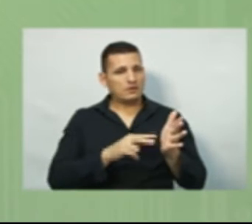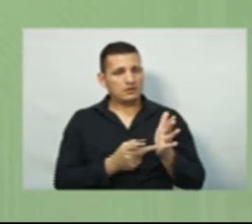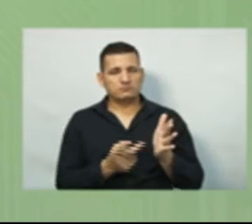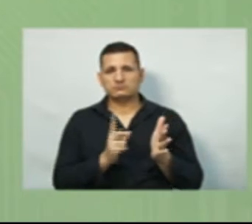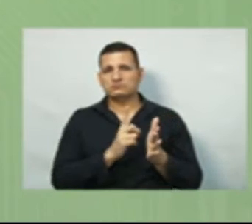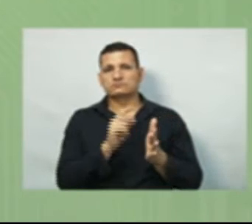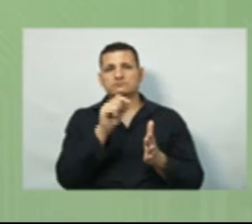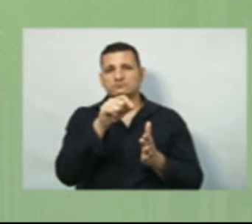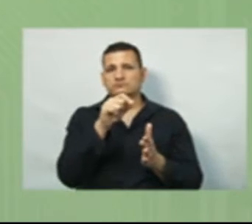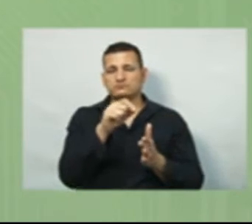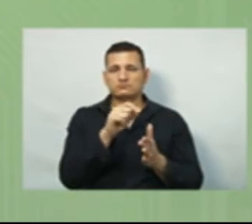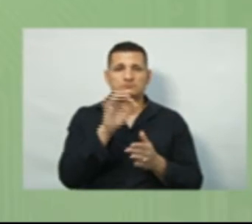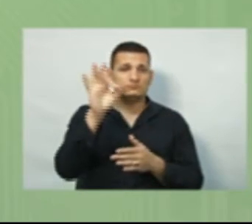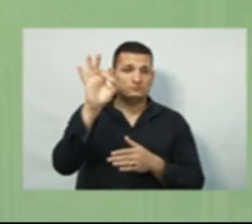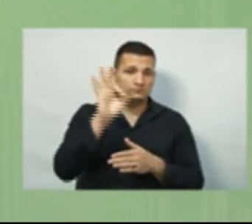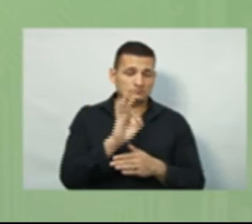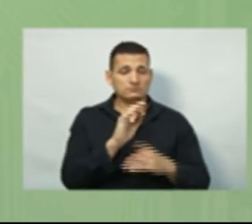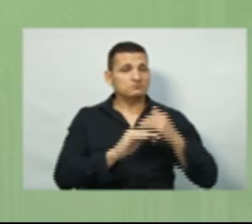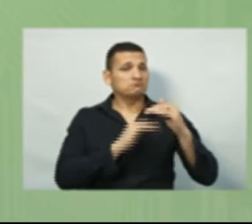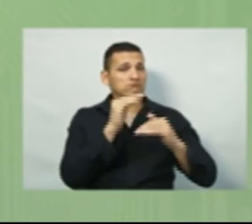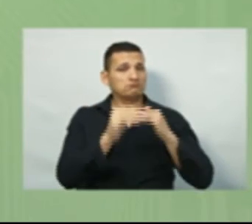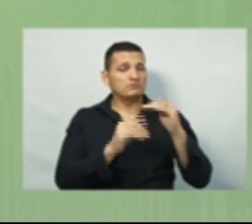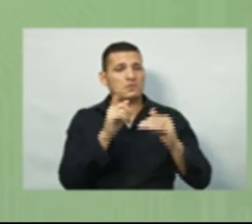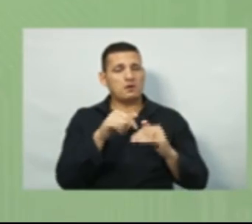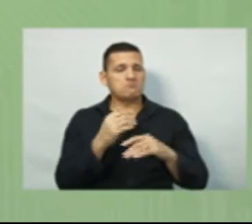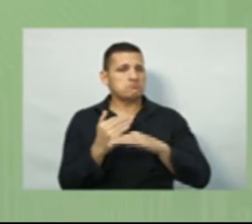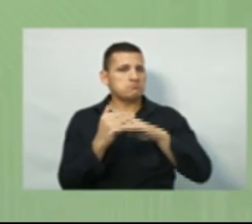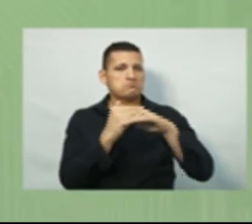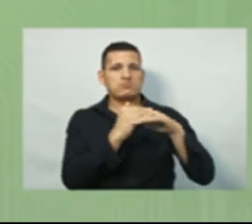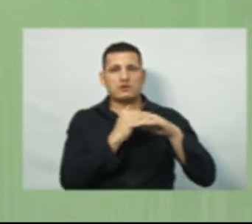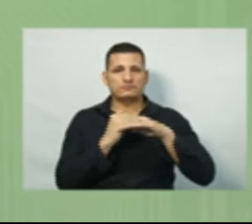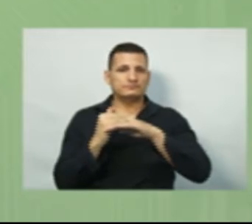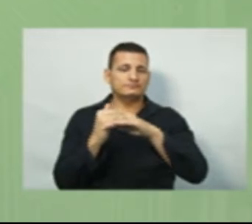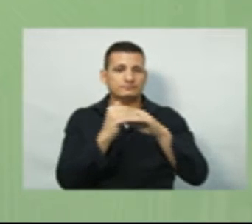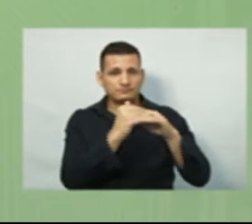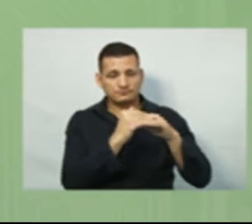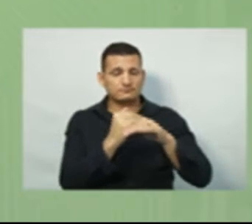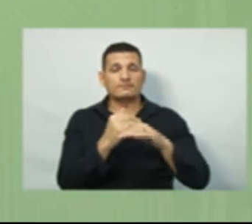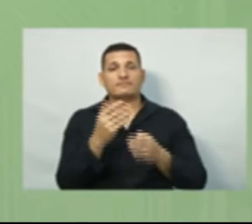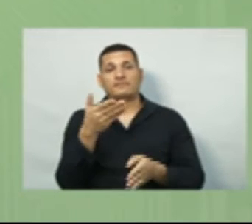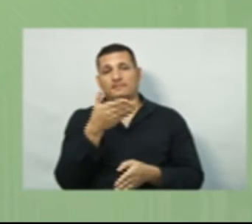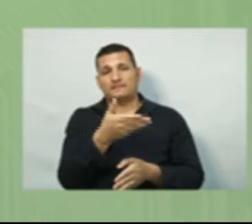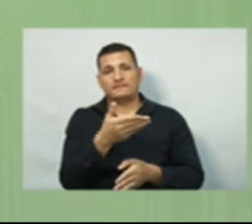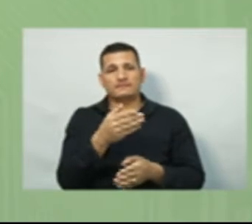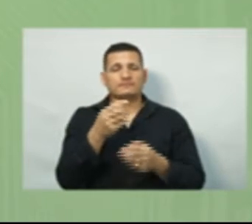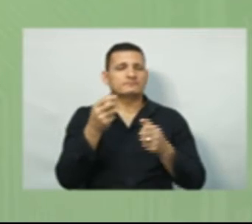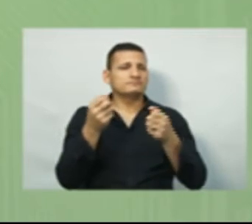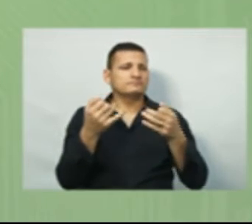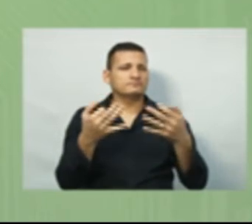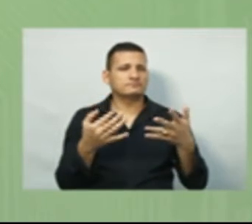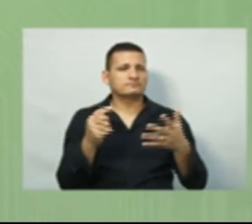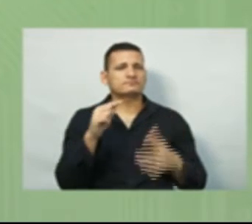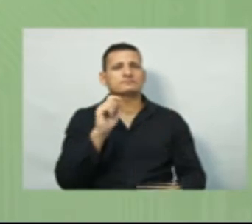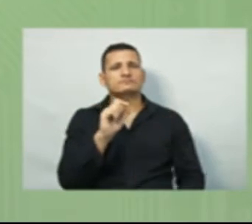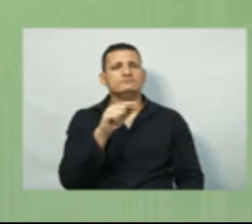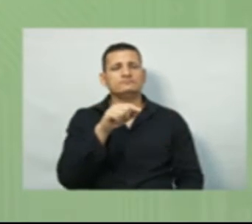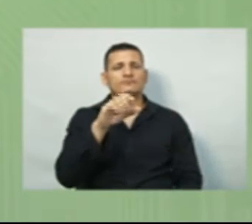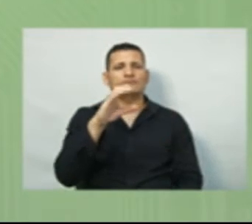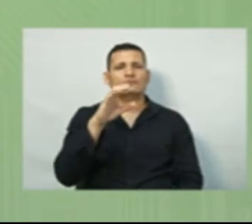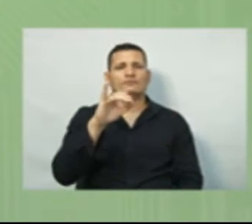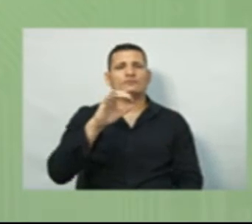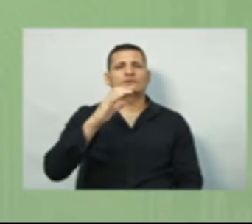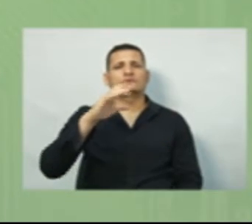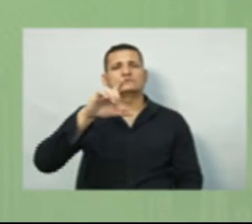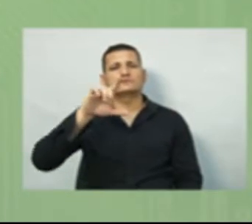taxas de desenvolvimento serão iguais para todos. Aqui a gente está falando sobre o que nós chamamos de ciclo de